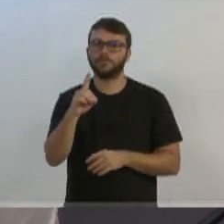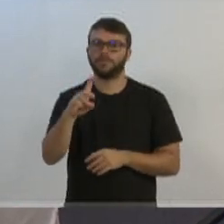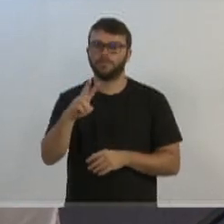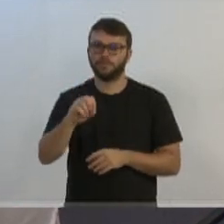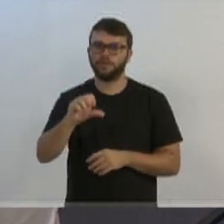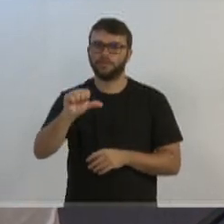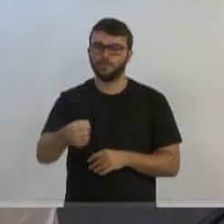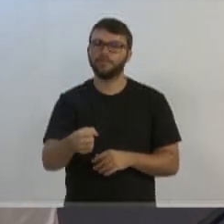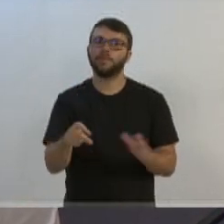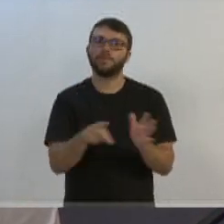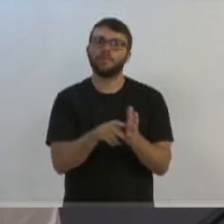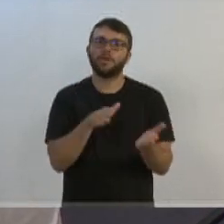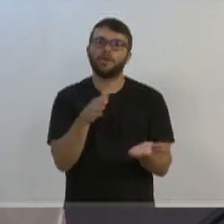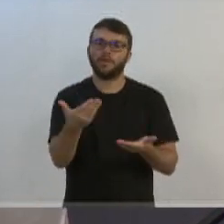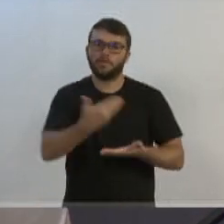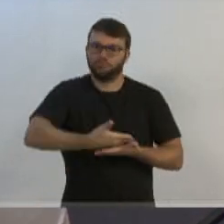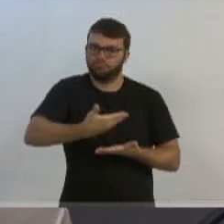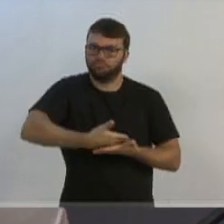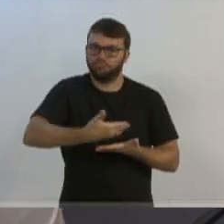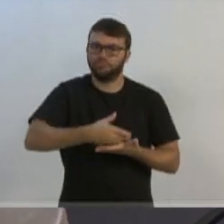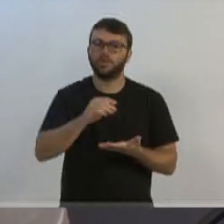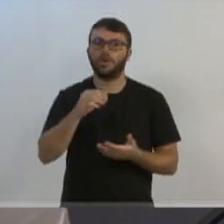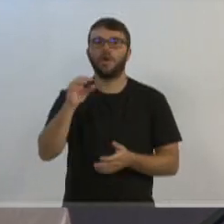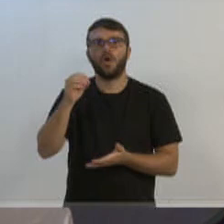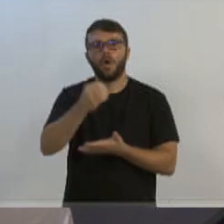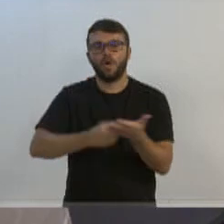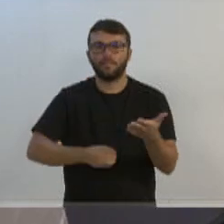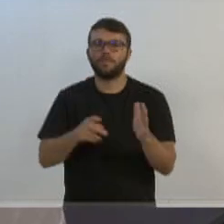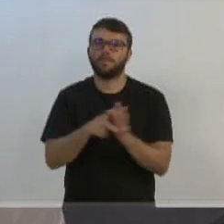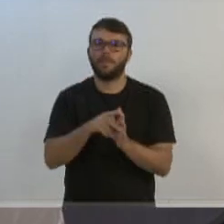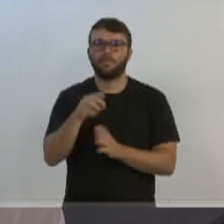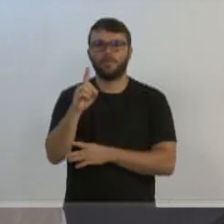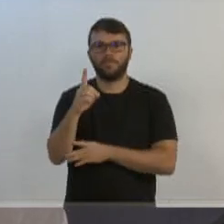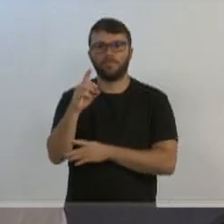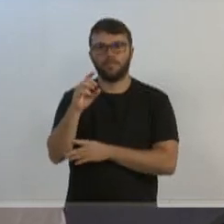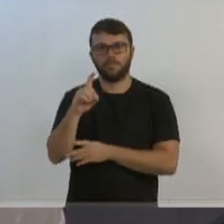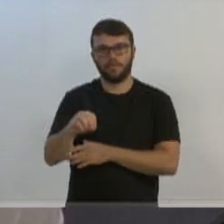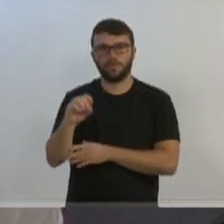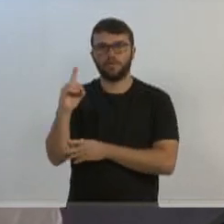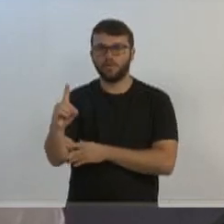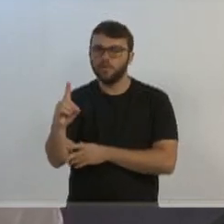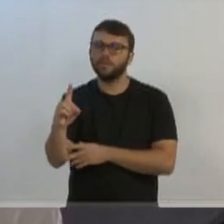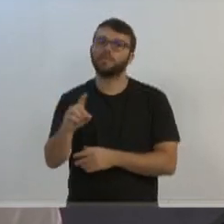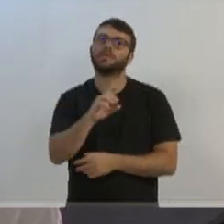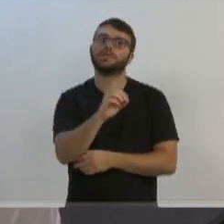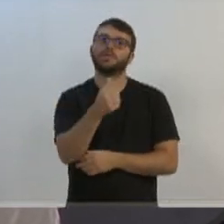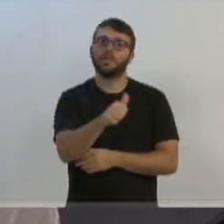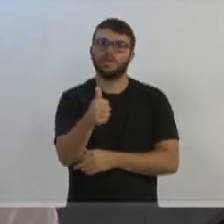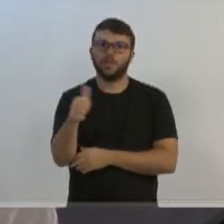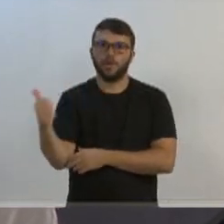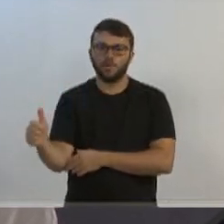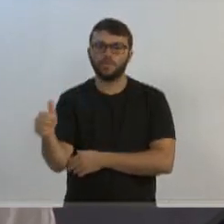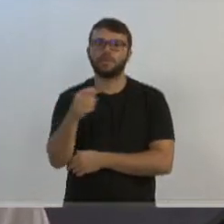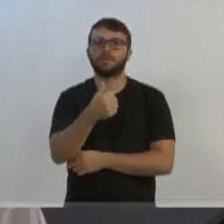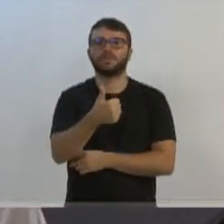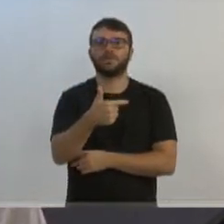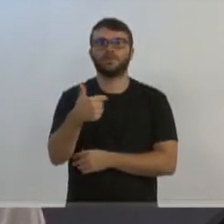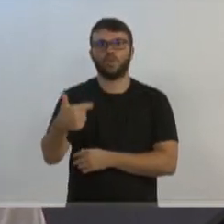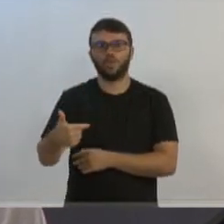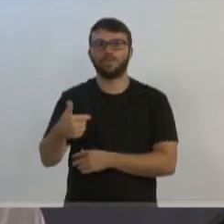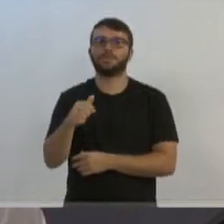do expediente. Correspondências recebidas. Ofícios do GAPREF, número 101, 111, 112,